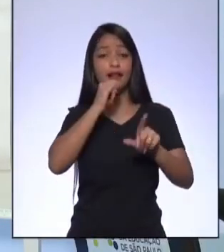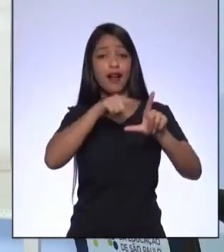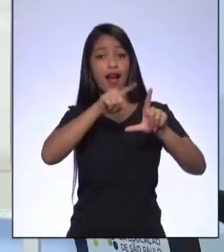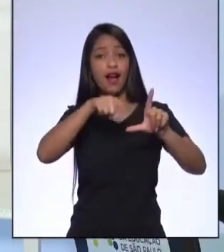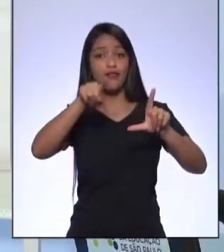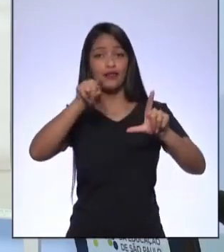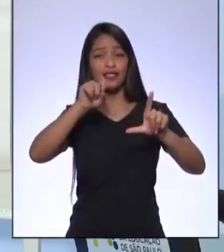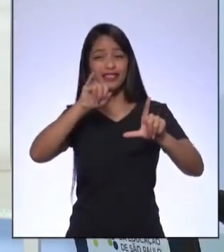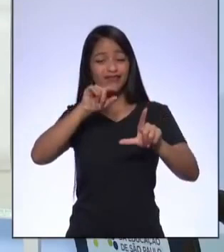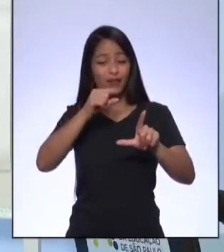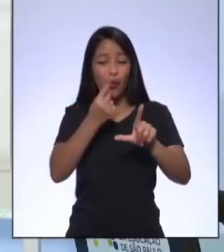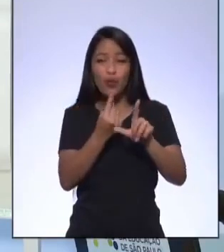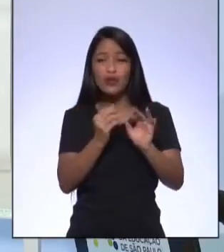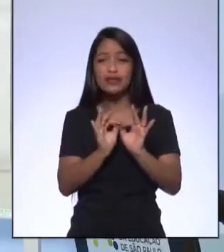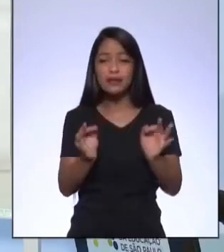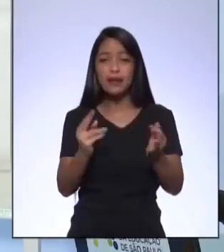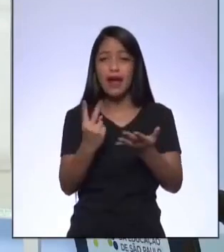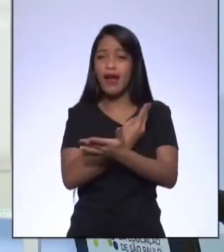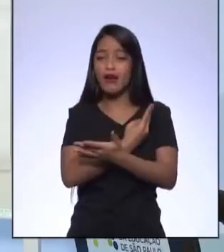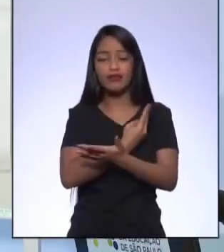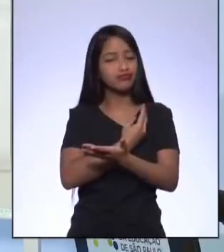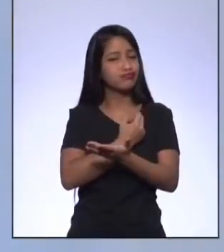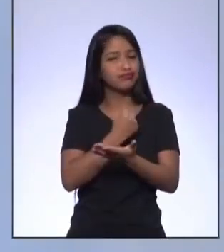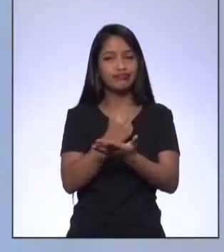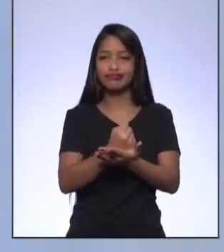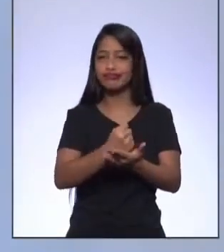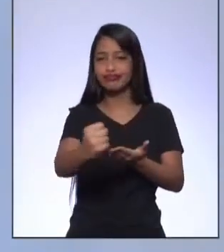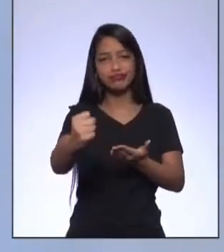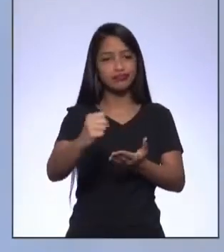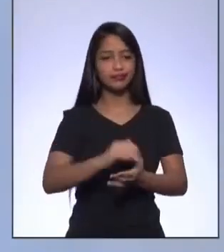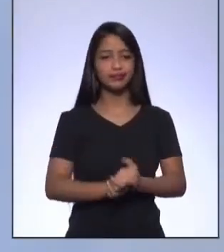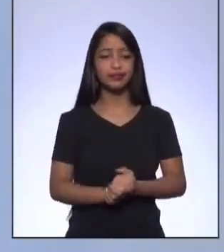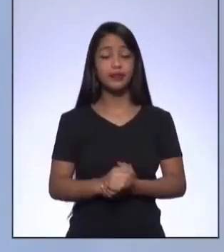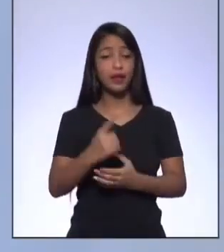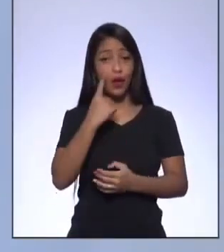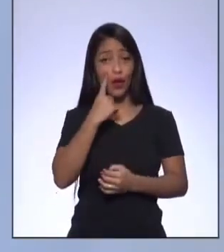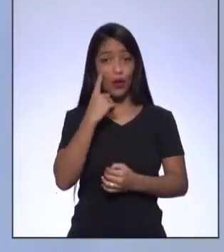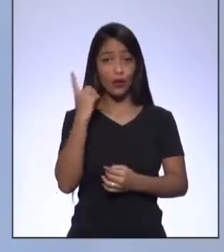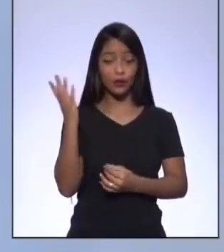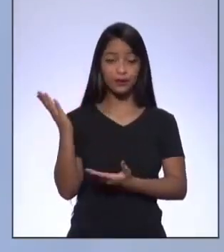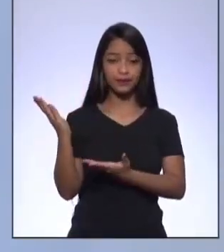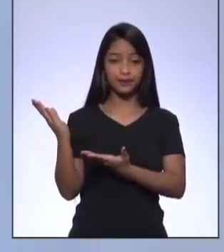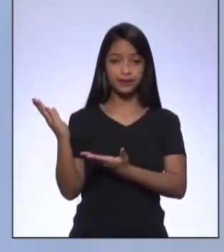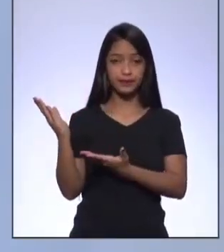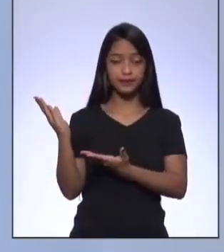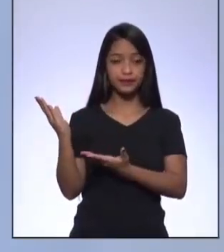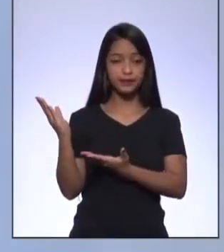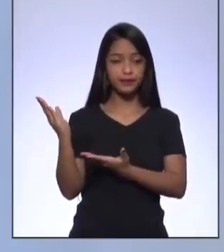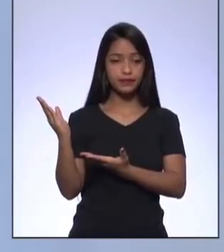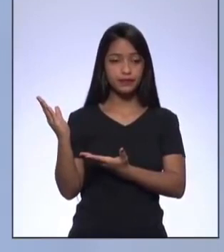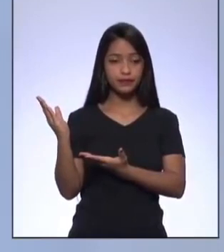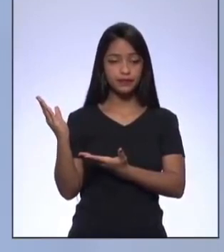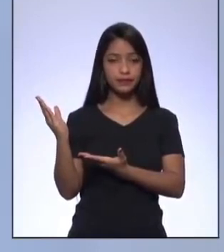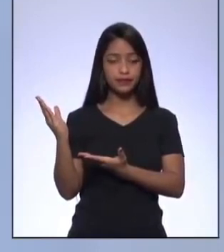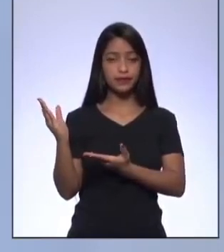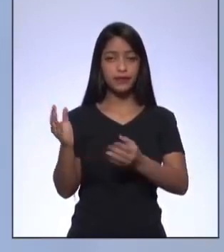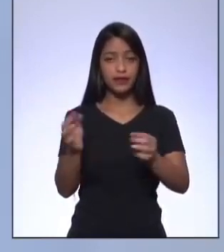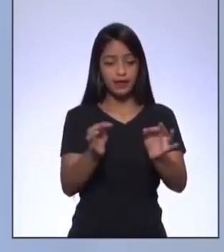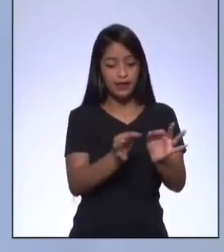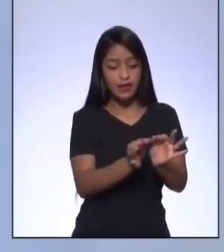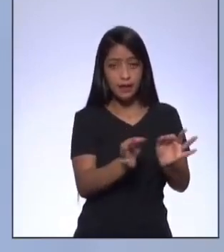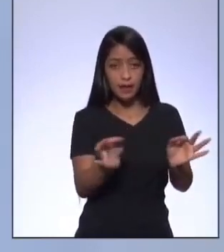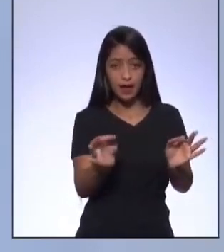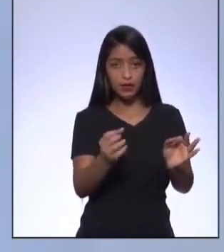Um errinho já era. Então, ó, esse tamanho aqui, ó, tá vendo? Esse comprimento, lógico que aqui a gente não consegue dar essa dimensão. Ele tem que